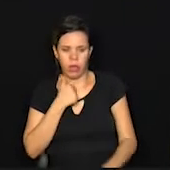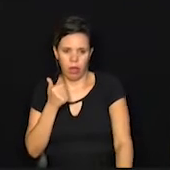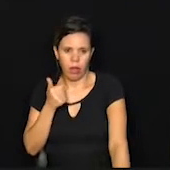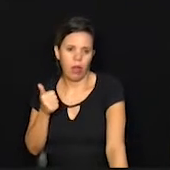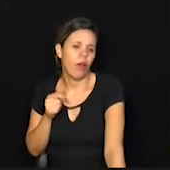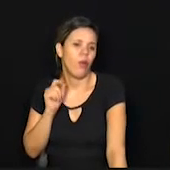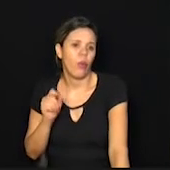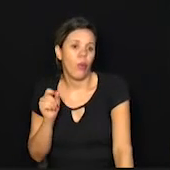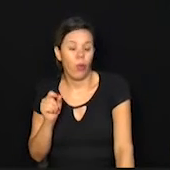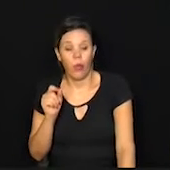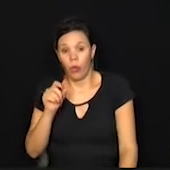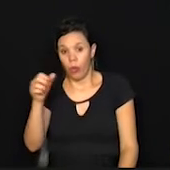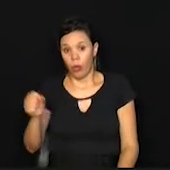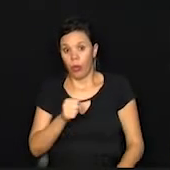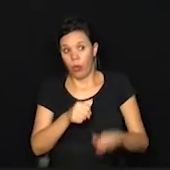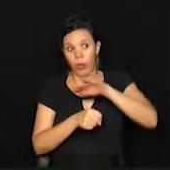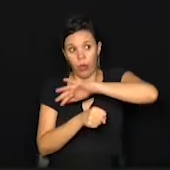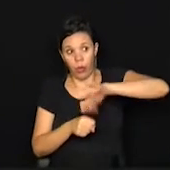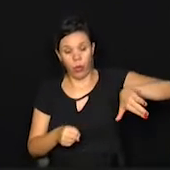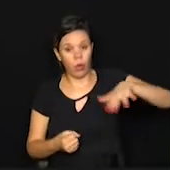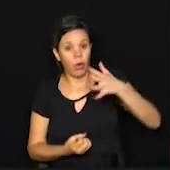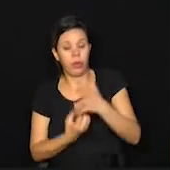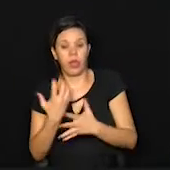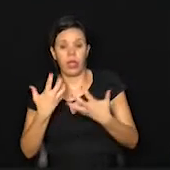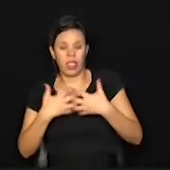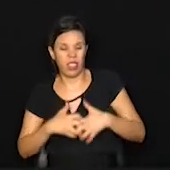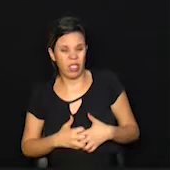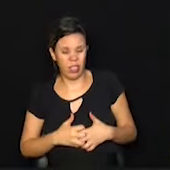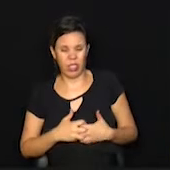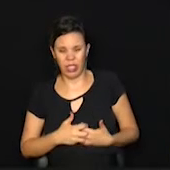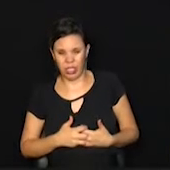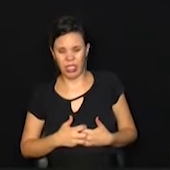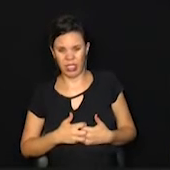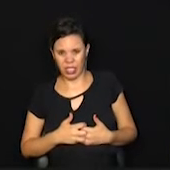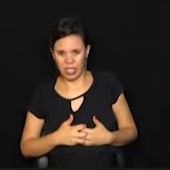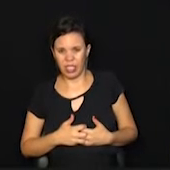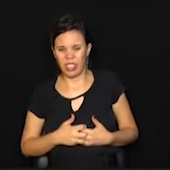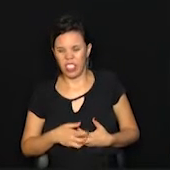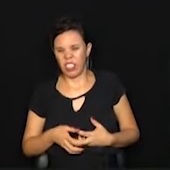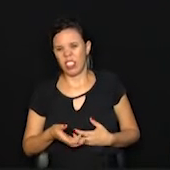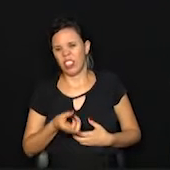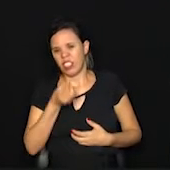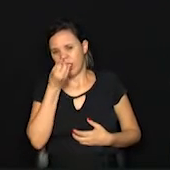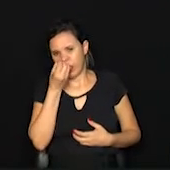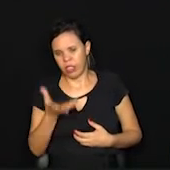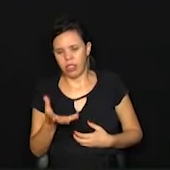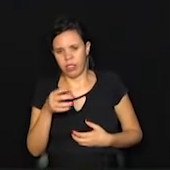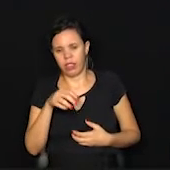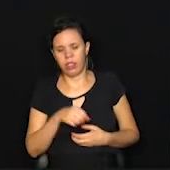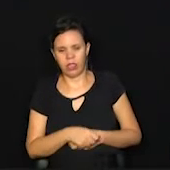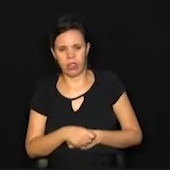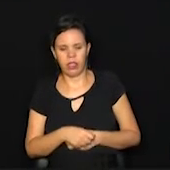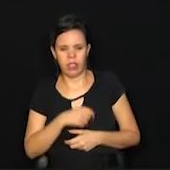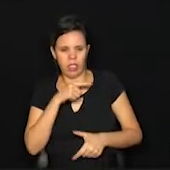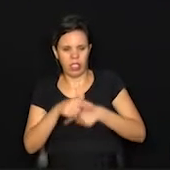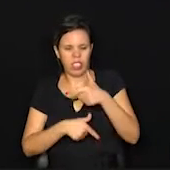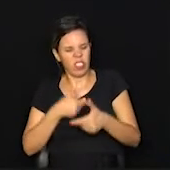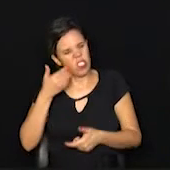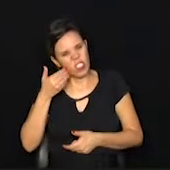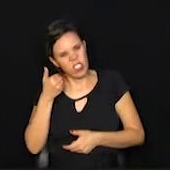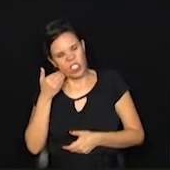e o que o golpe gerou uma brutal uma brutal exploração da classe trabalhadora